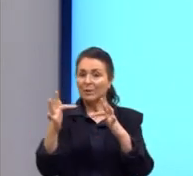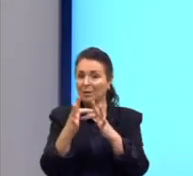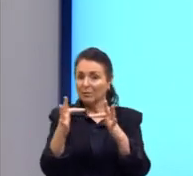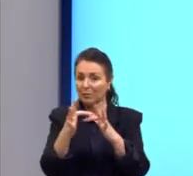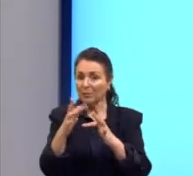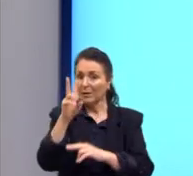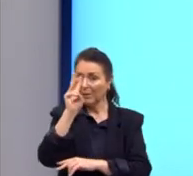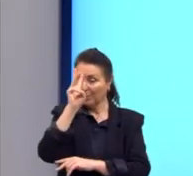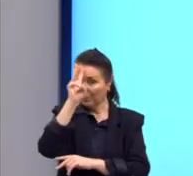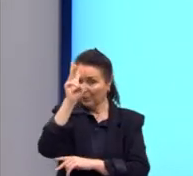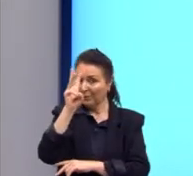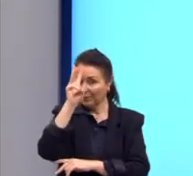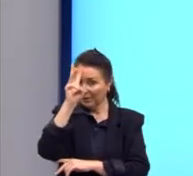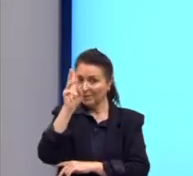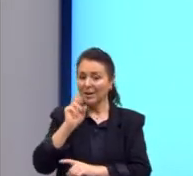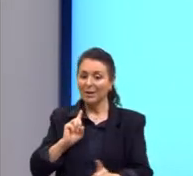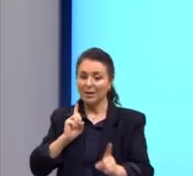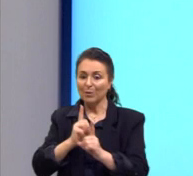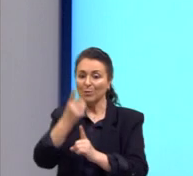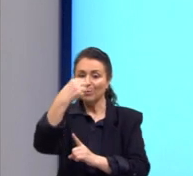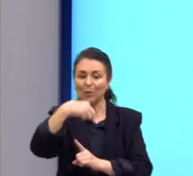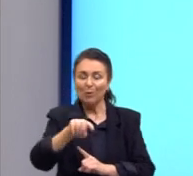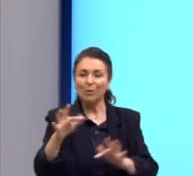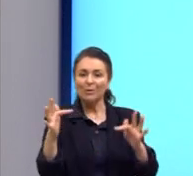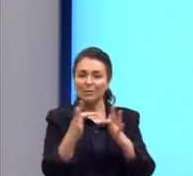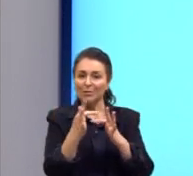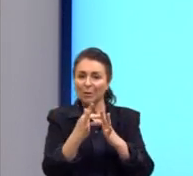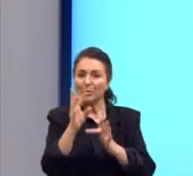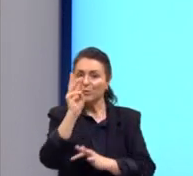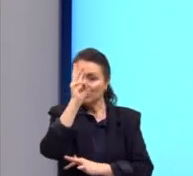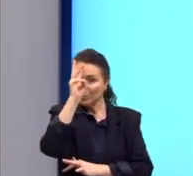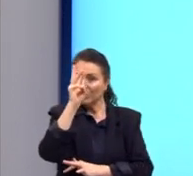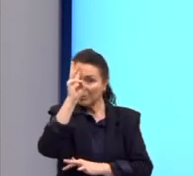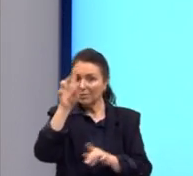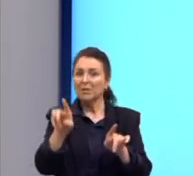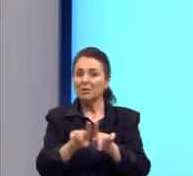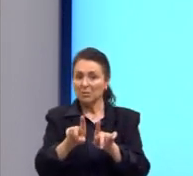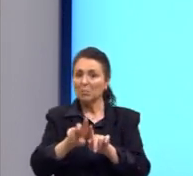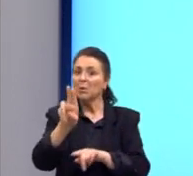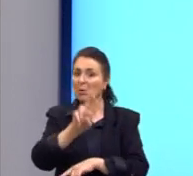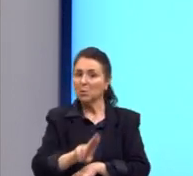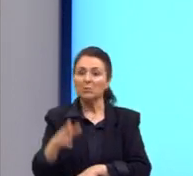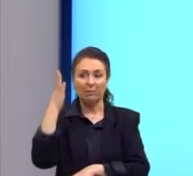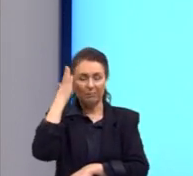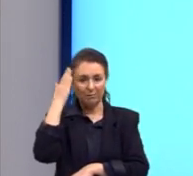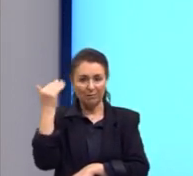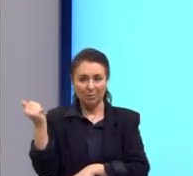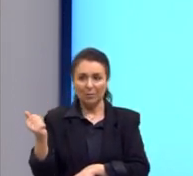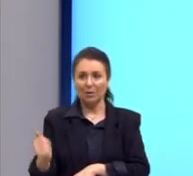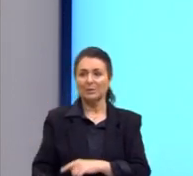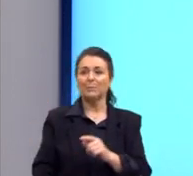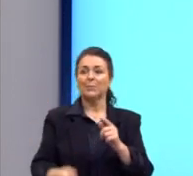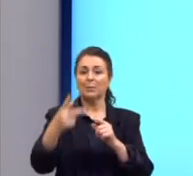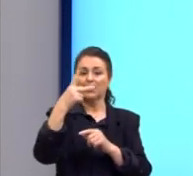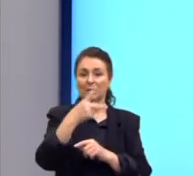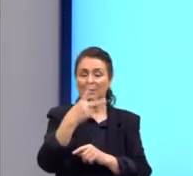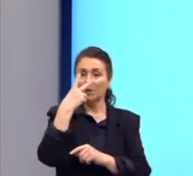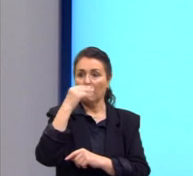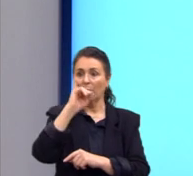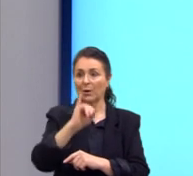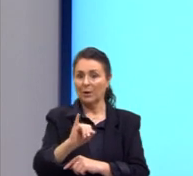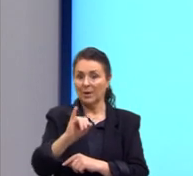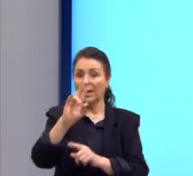a gente vai ter esta outra fórmula da potência que tá a famosa tá potência igual aí o quadrado